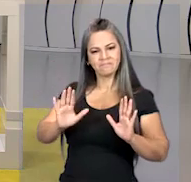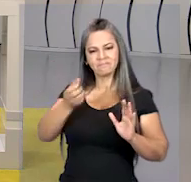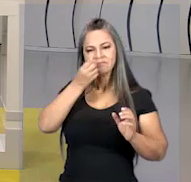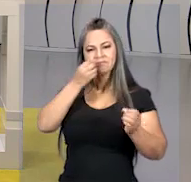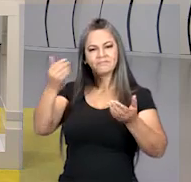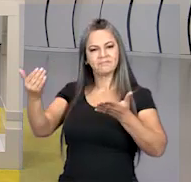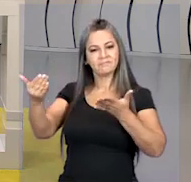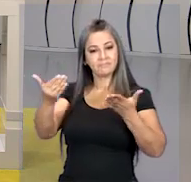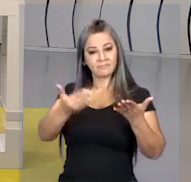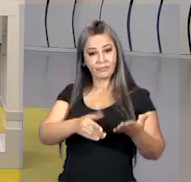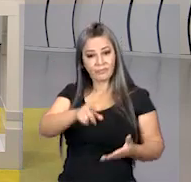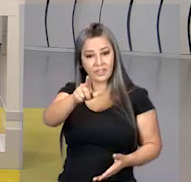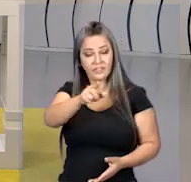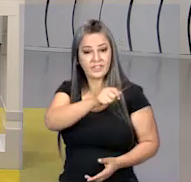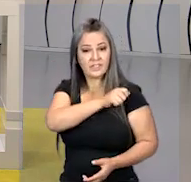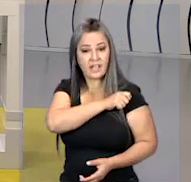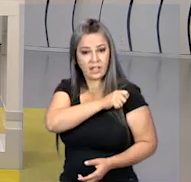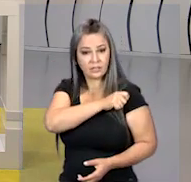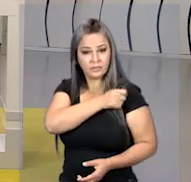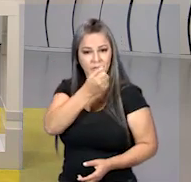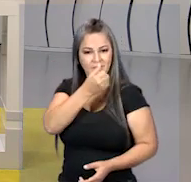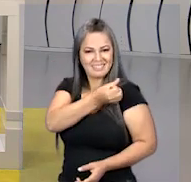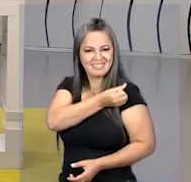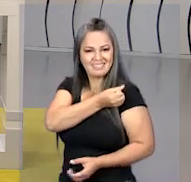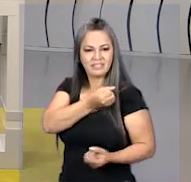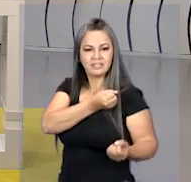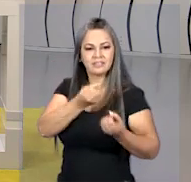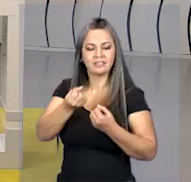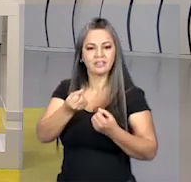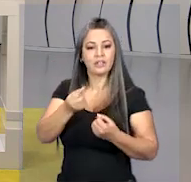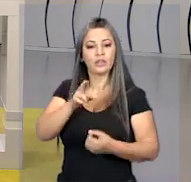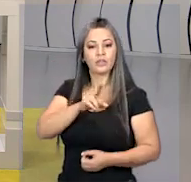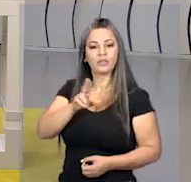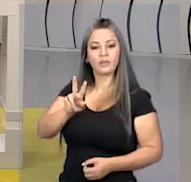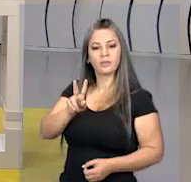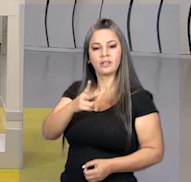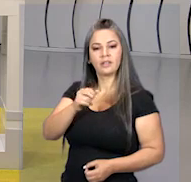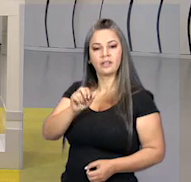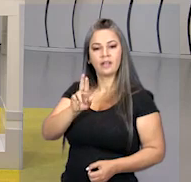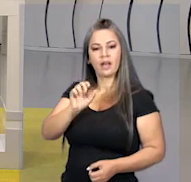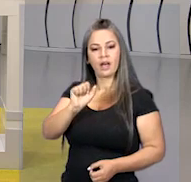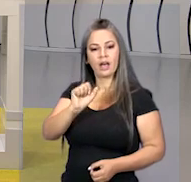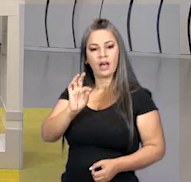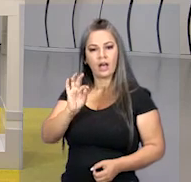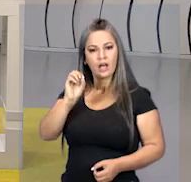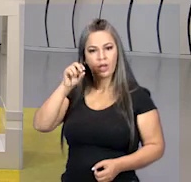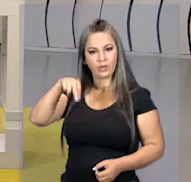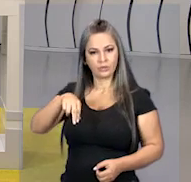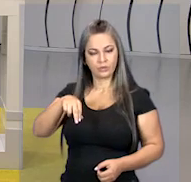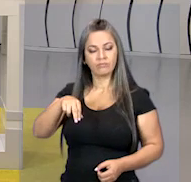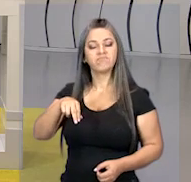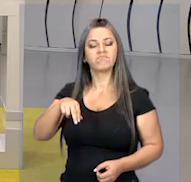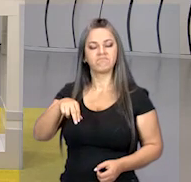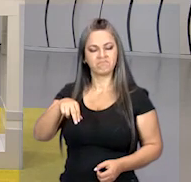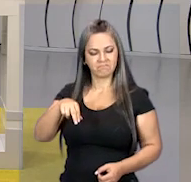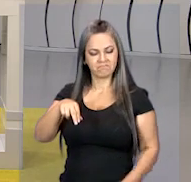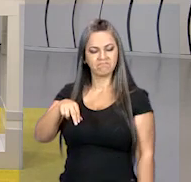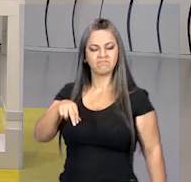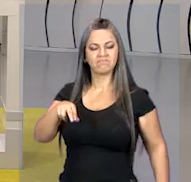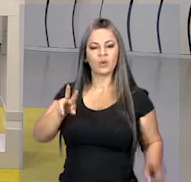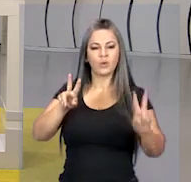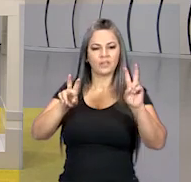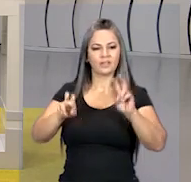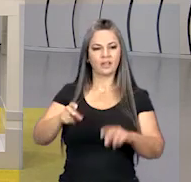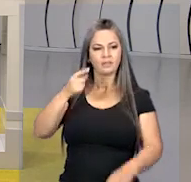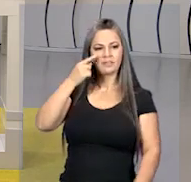Seja bem-vindo você, estudante do Ensino Fundamental 2, sexto ano. Meu nome é Halston. Nós vamos hoje falar sobre a